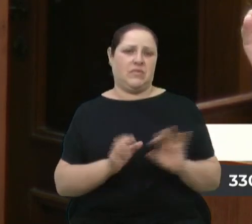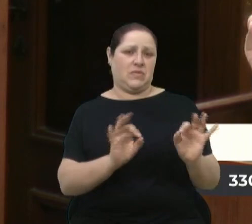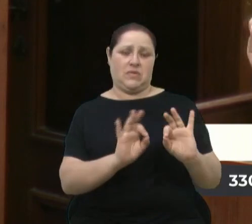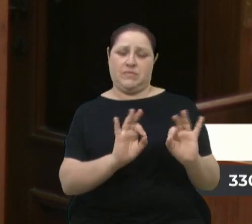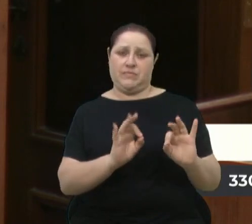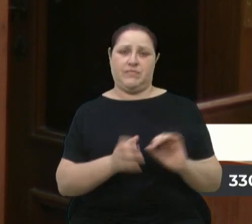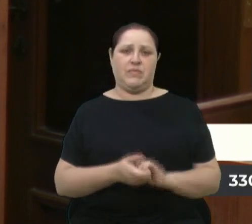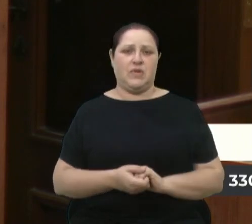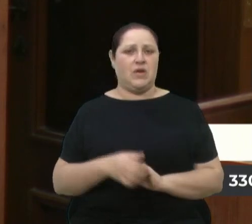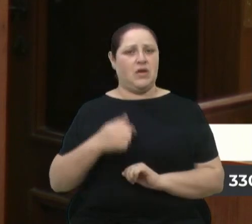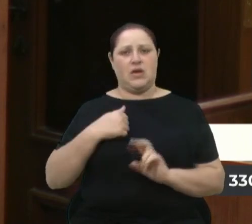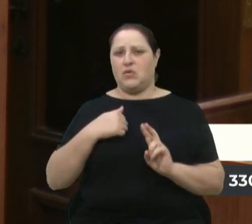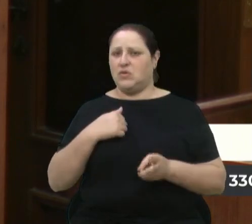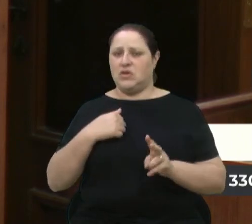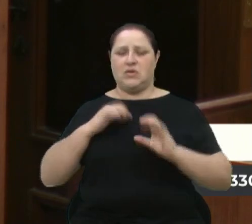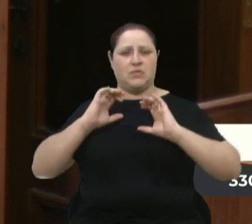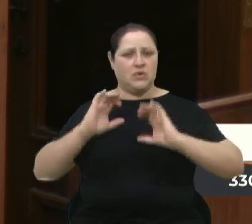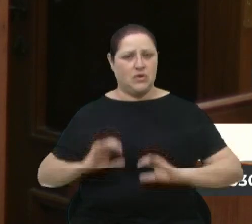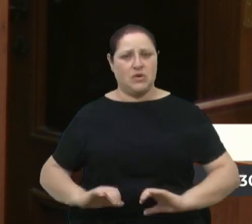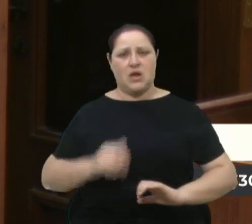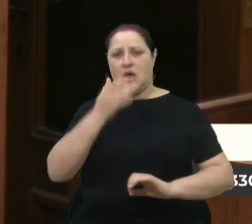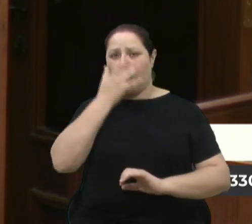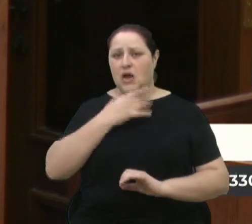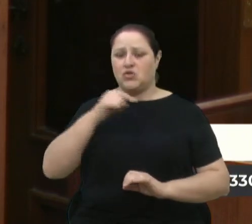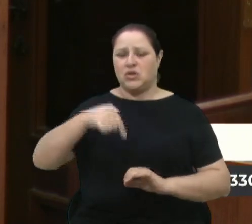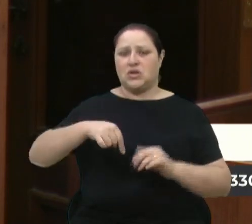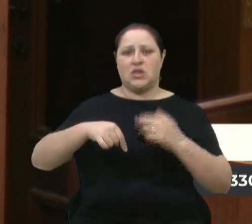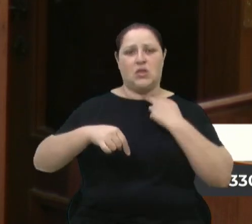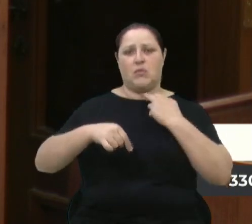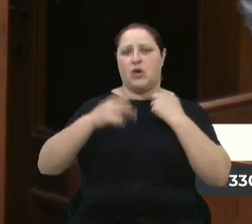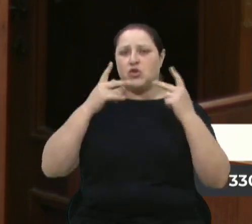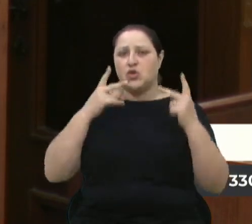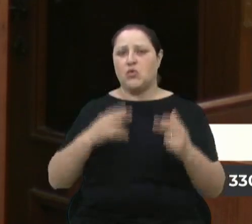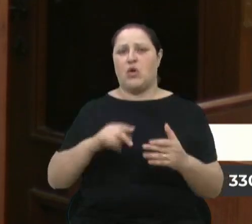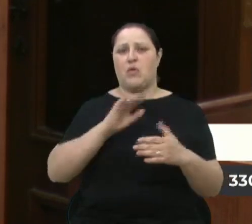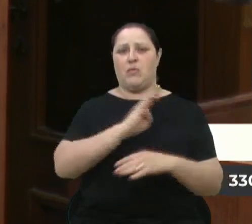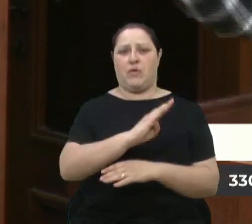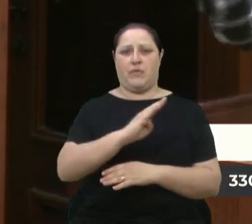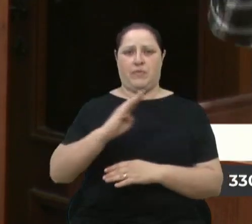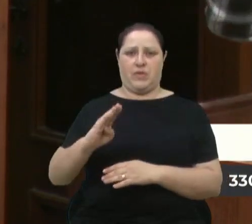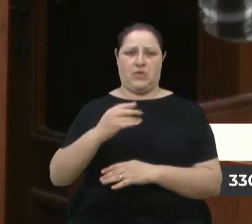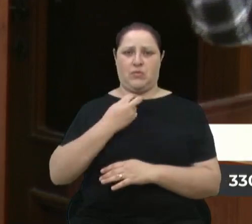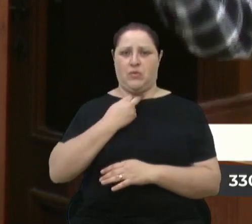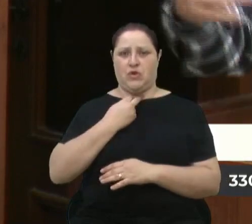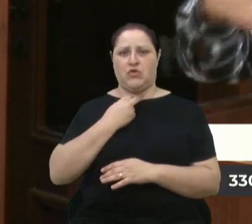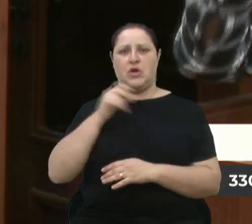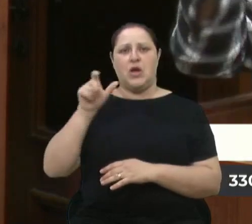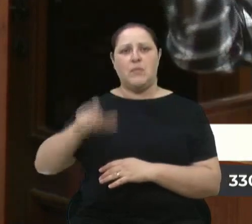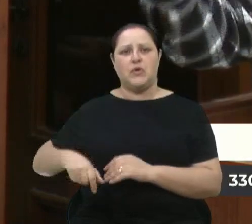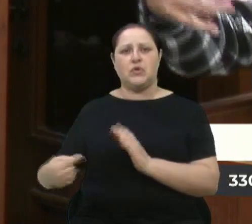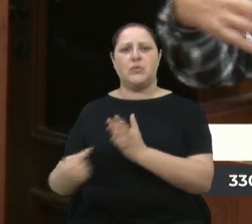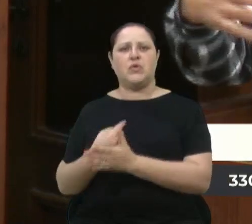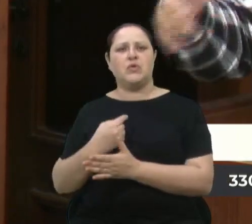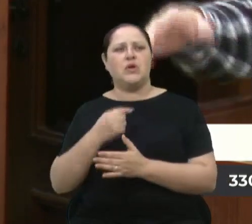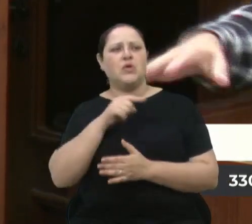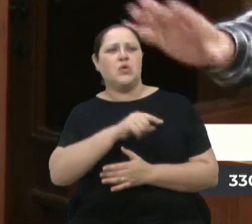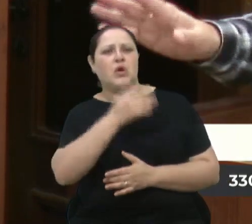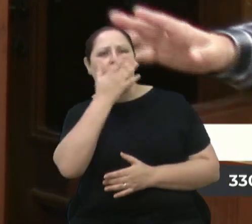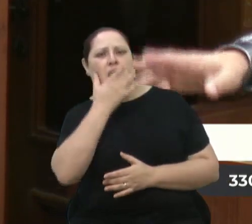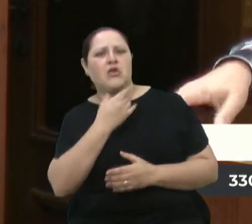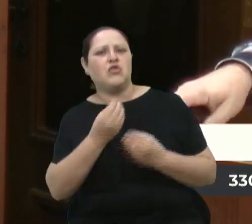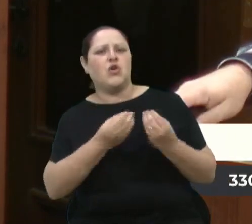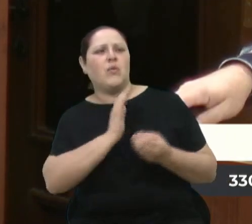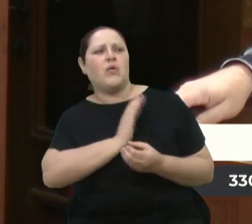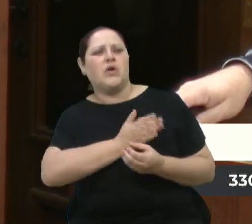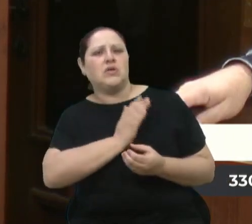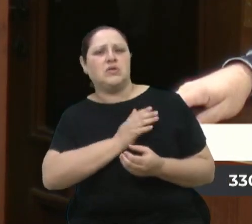que a gente não tem que fazer disso aqui um Big Brother. E as pessoas me pediram muito, várias pessoas, vereador, o que o senhor acha, como é que fica o coração e tal. Eu